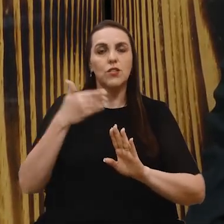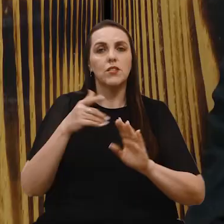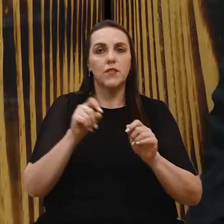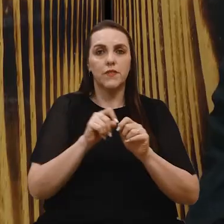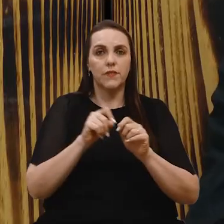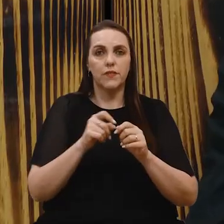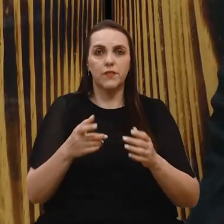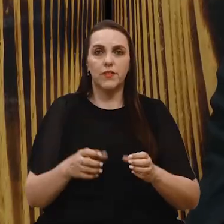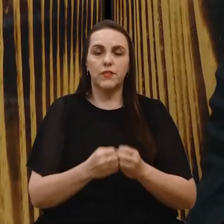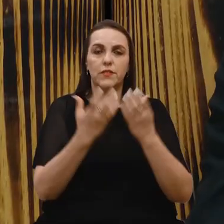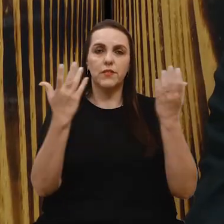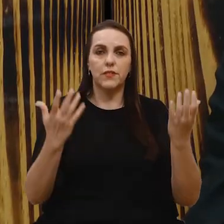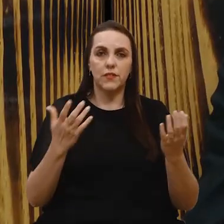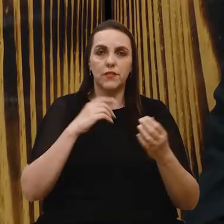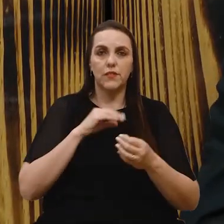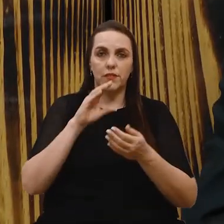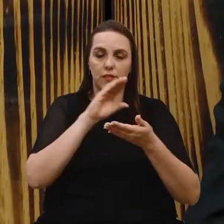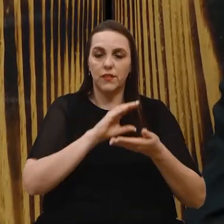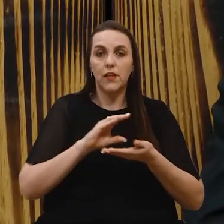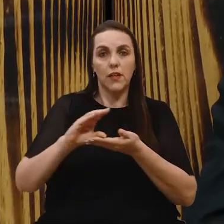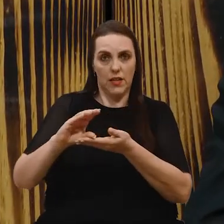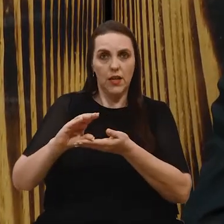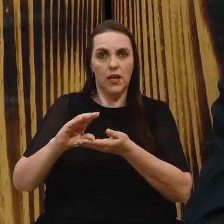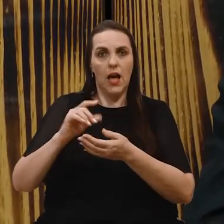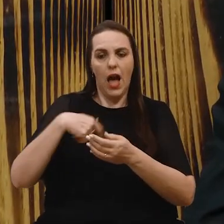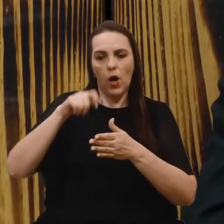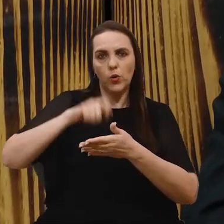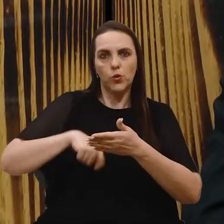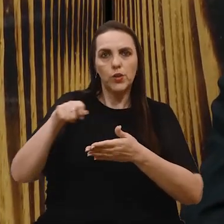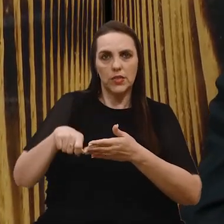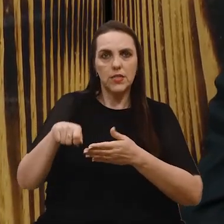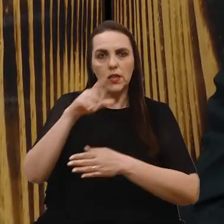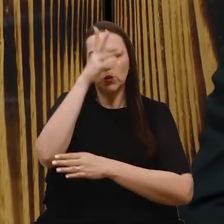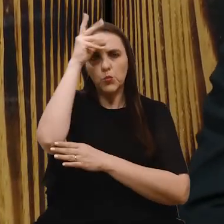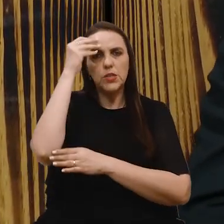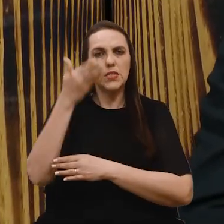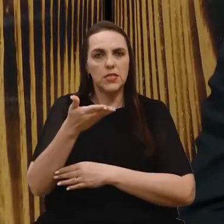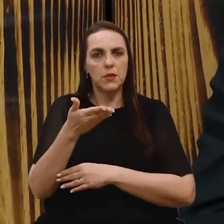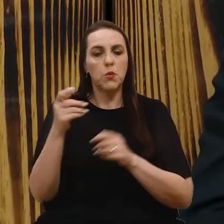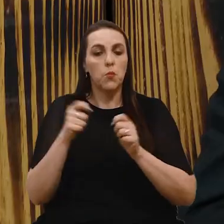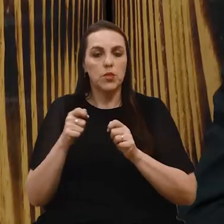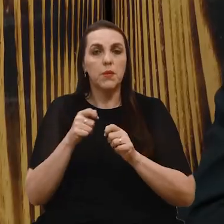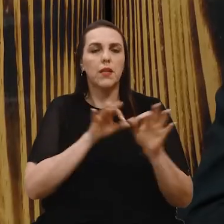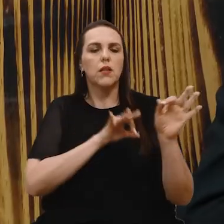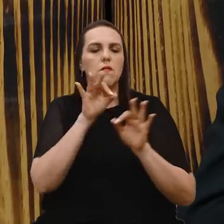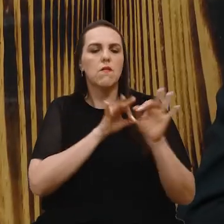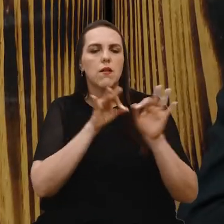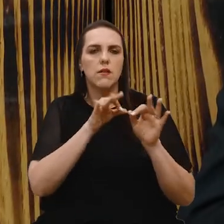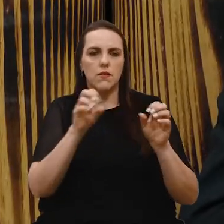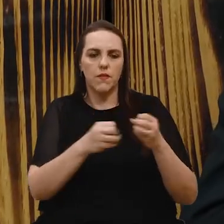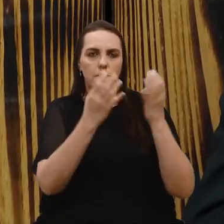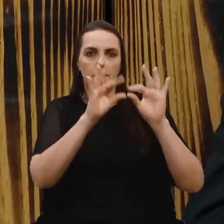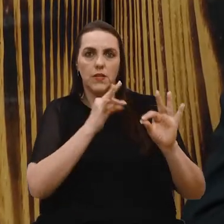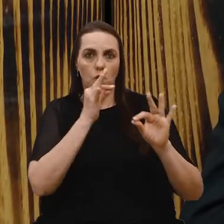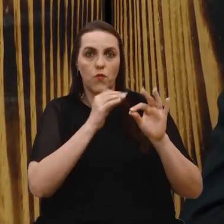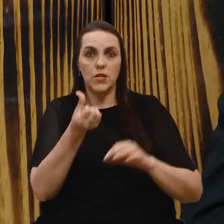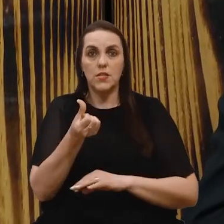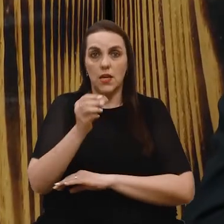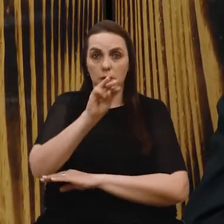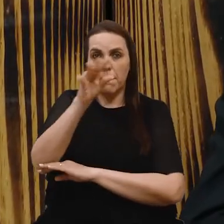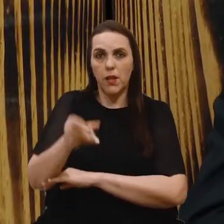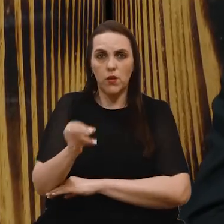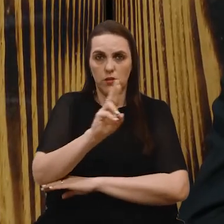própria realização da festa, um repasse, uma autorização de repasse do município para a organização da Festa da Uva de R$6